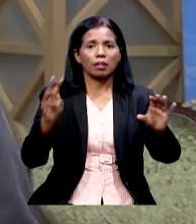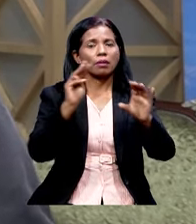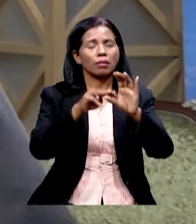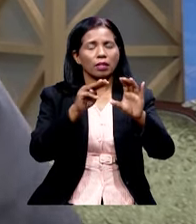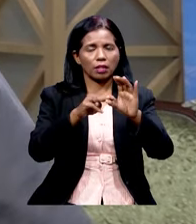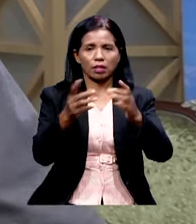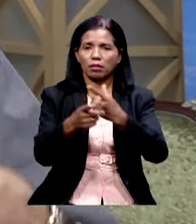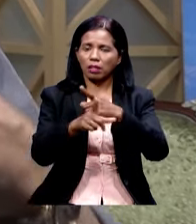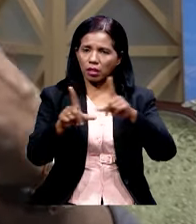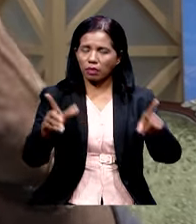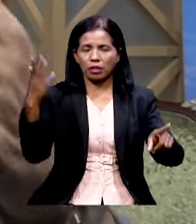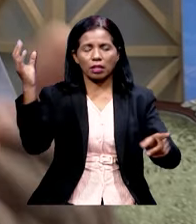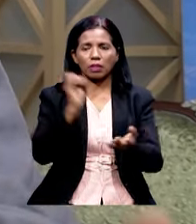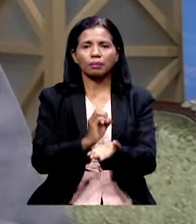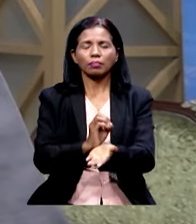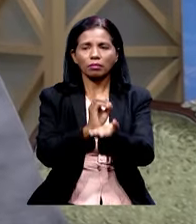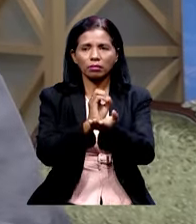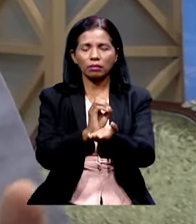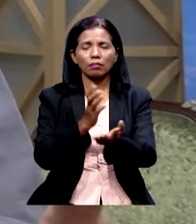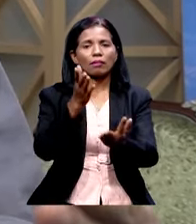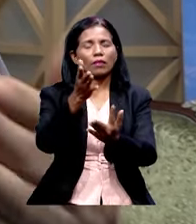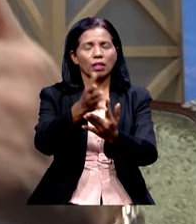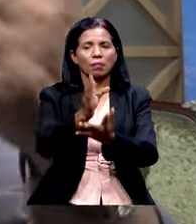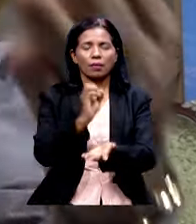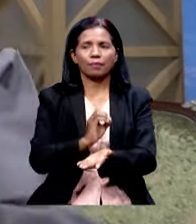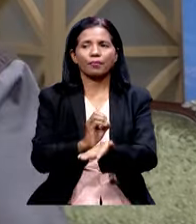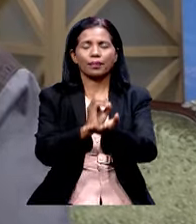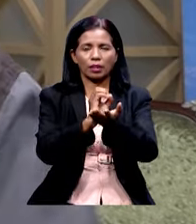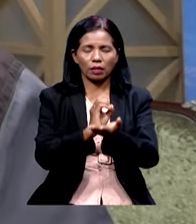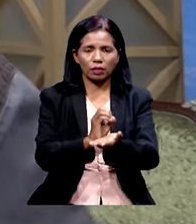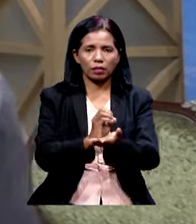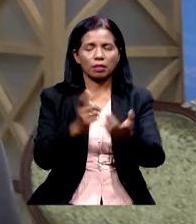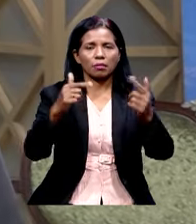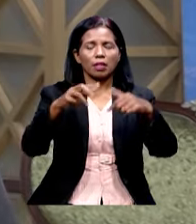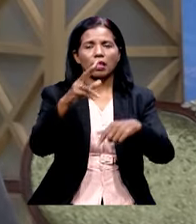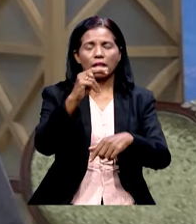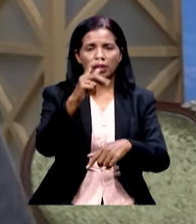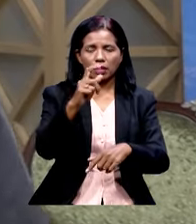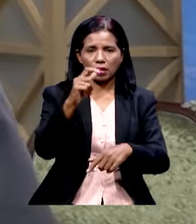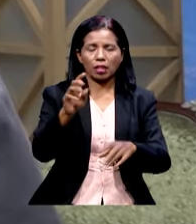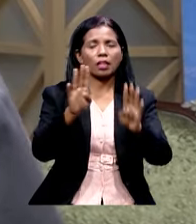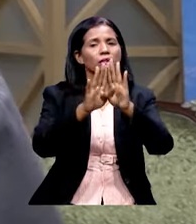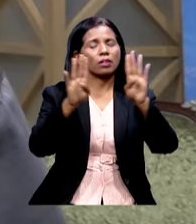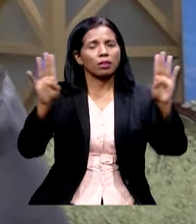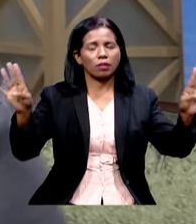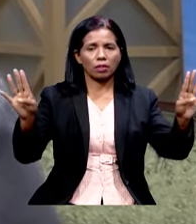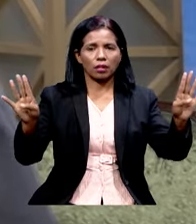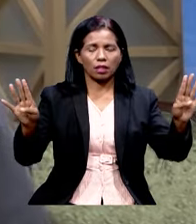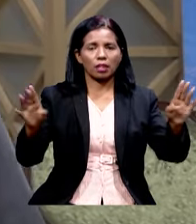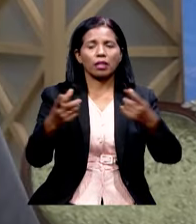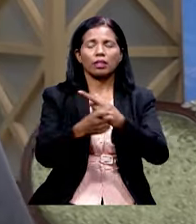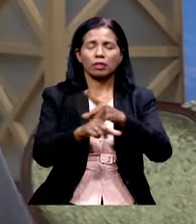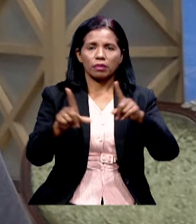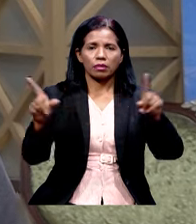ao ecossi, 10 quilômetros tamo ao ecossi, 10 quilômetros tamo a NTT, a tu loco é Free Trade Zone, bote de